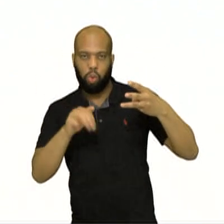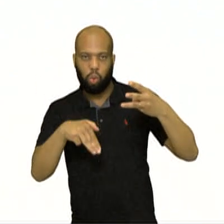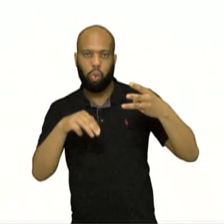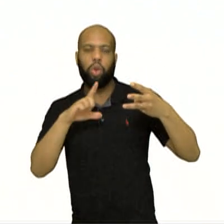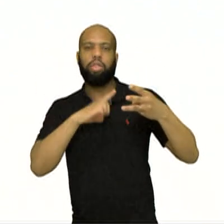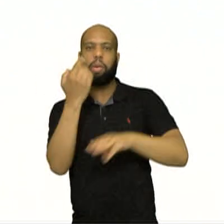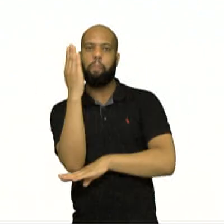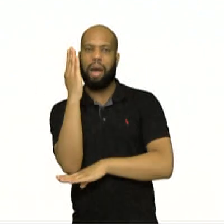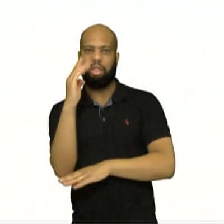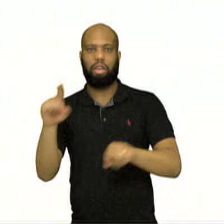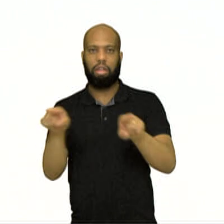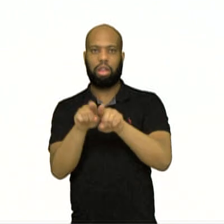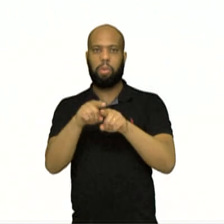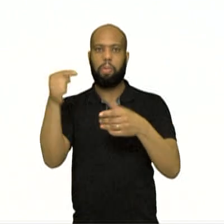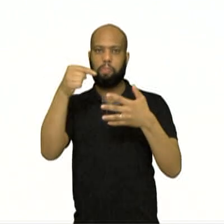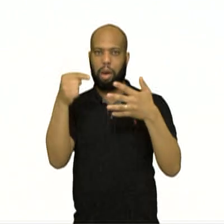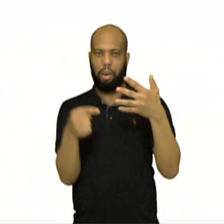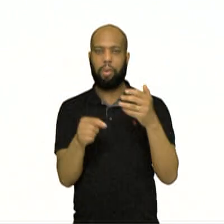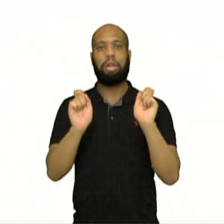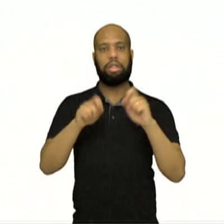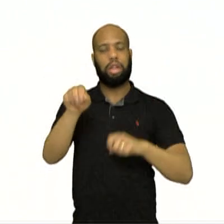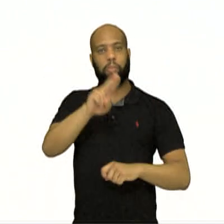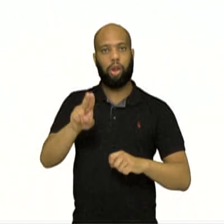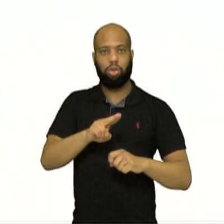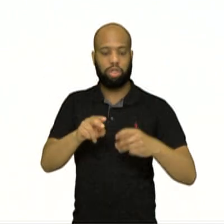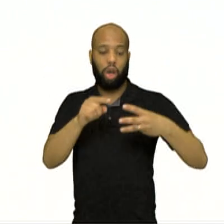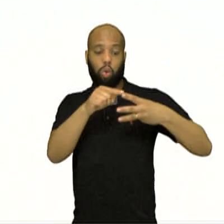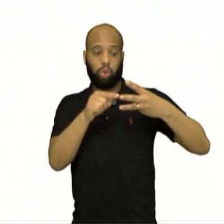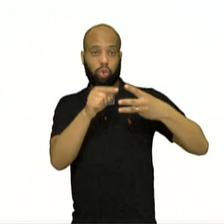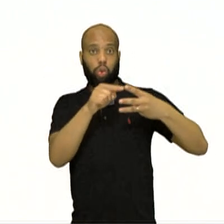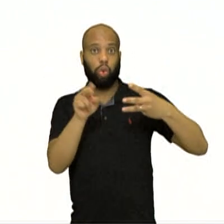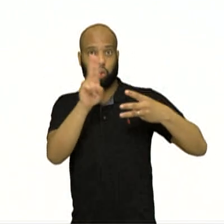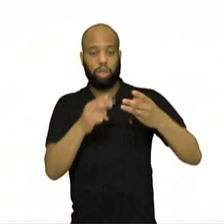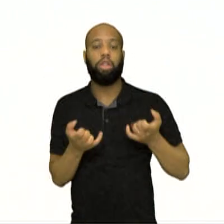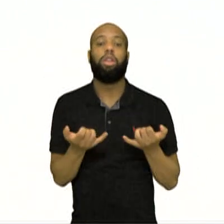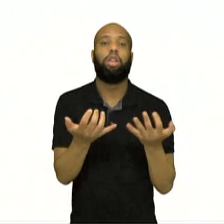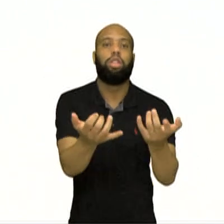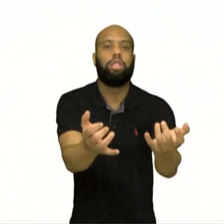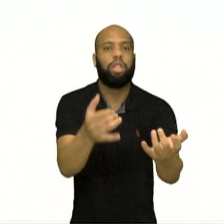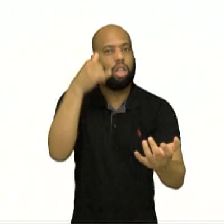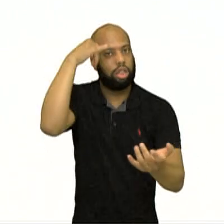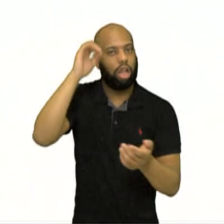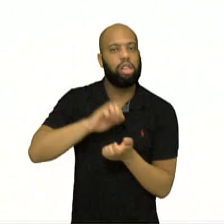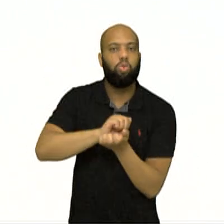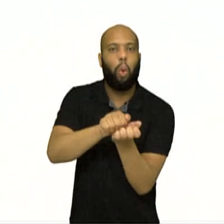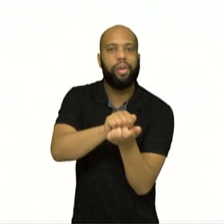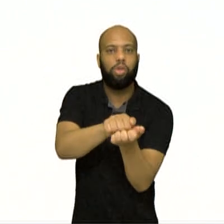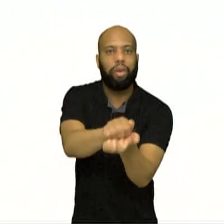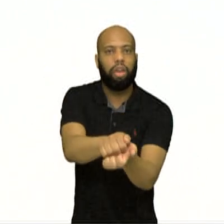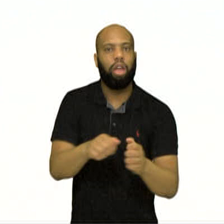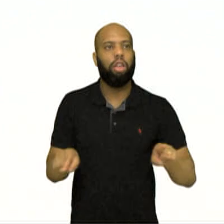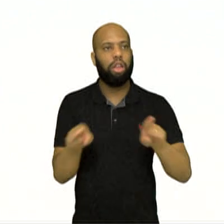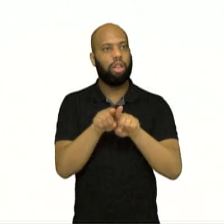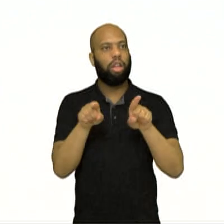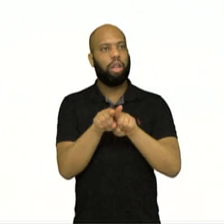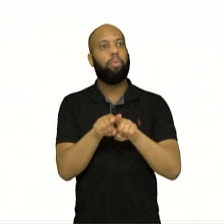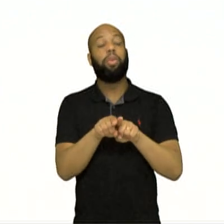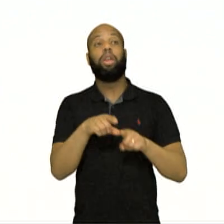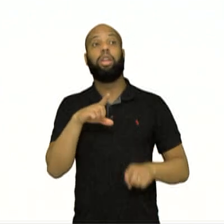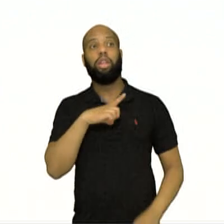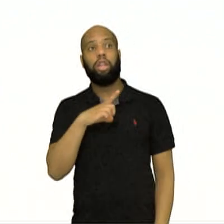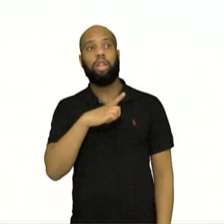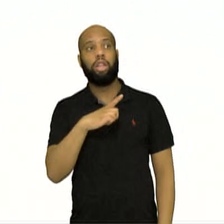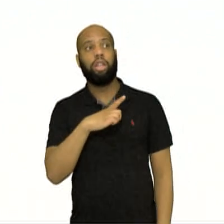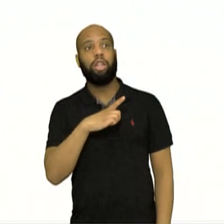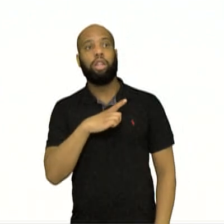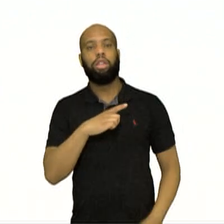tanto o senhor quanto os servos poderiam utilizar, né? Que são das pastagens. E essas terras comunais, elas eram constituídas de pastos para